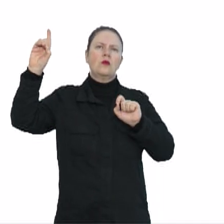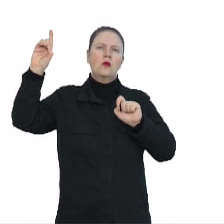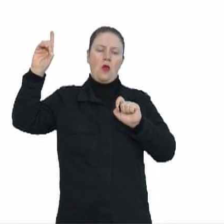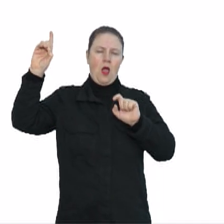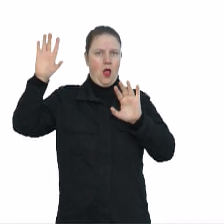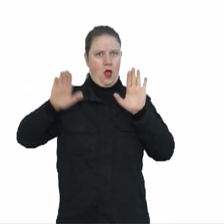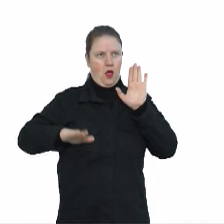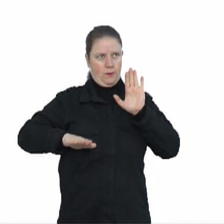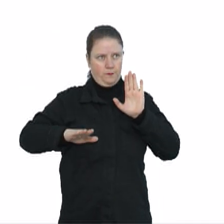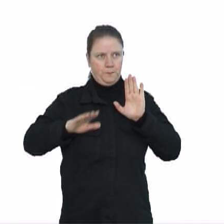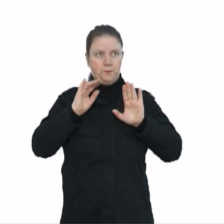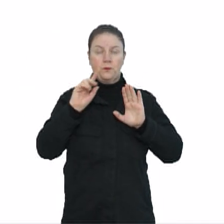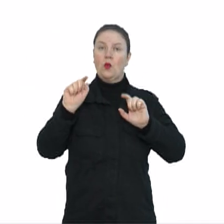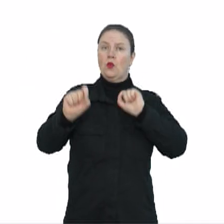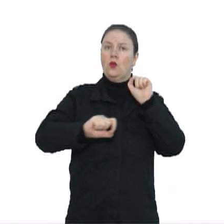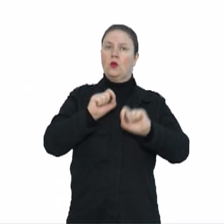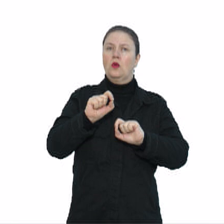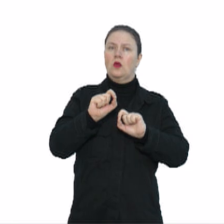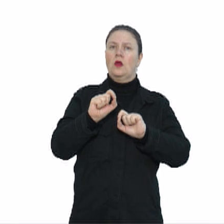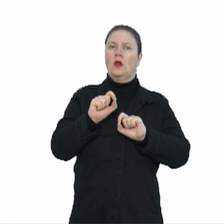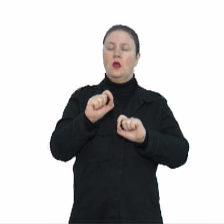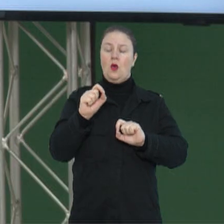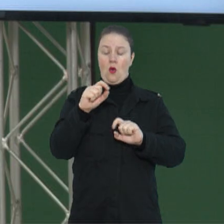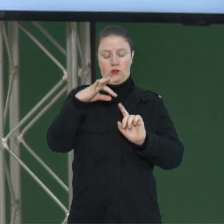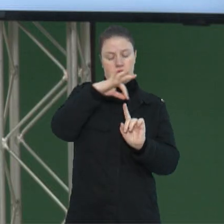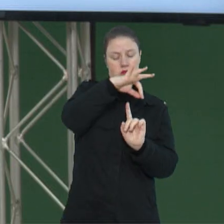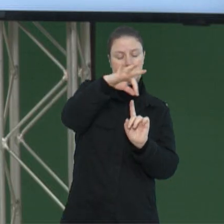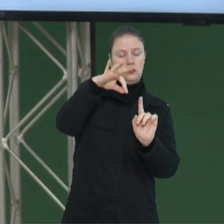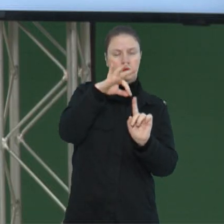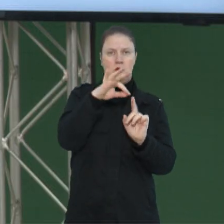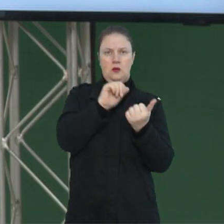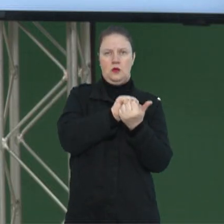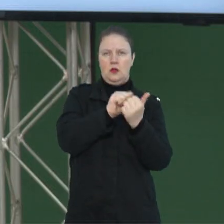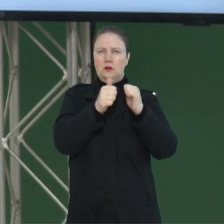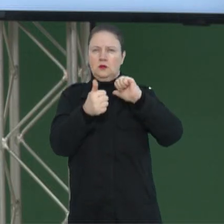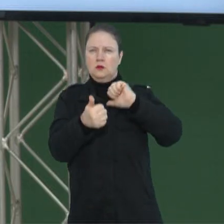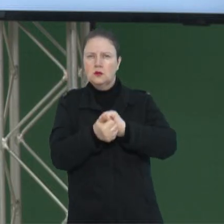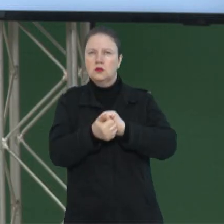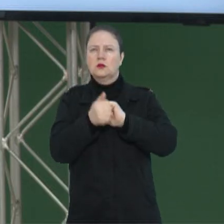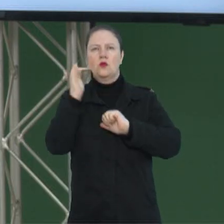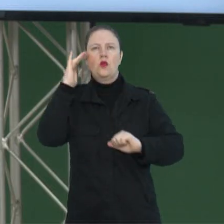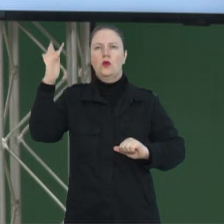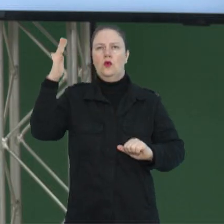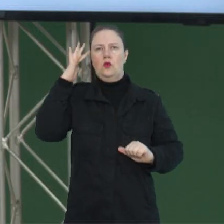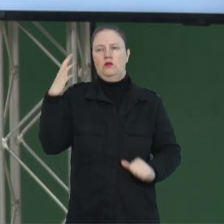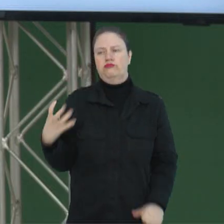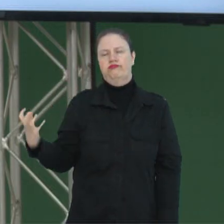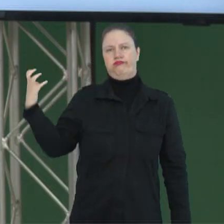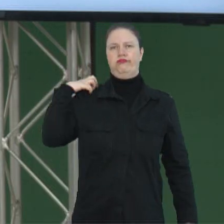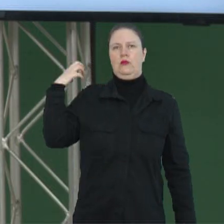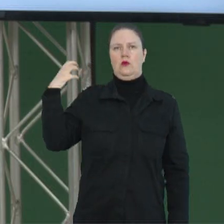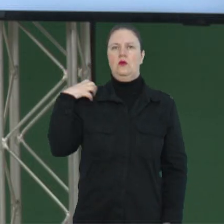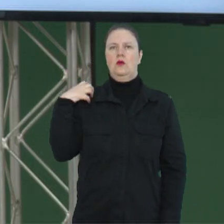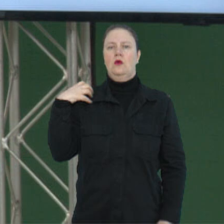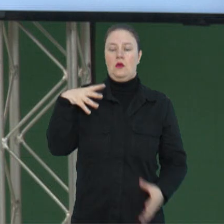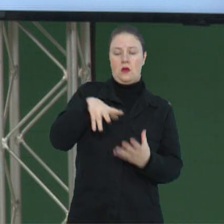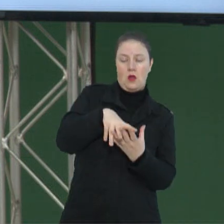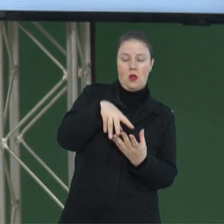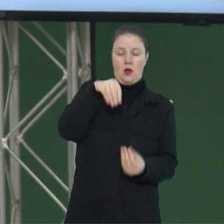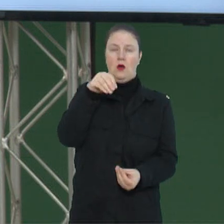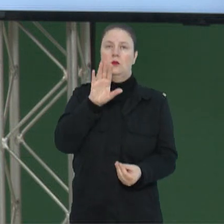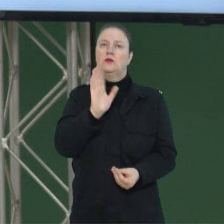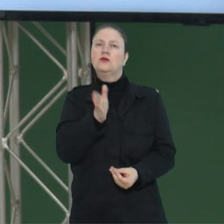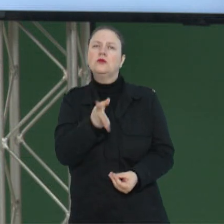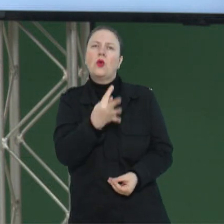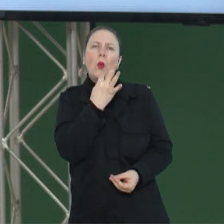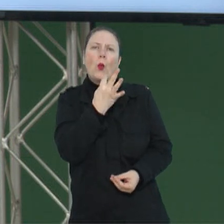negação da reminiscência, tá? Apesar de Santo Agostinho, né, adequar as filosofias de Platão, ele nega essa ideia de que a alma já conheceu as coisas, na verdade,